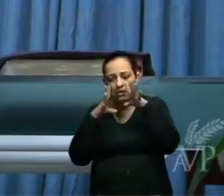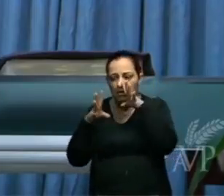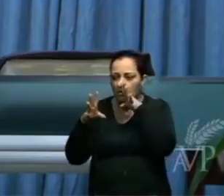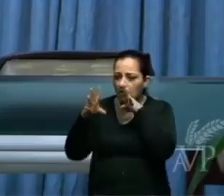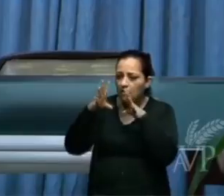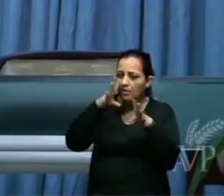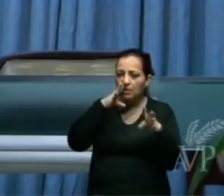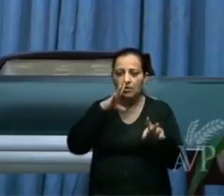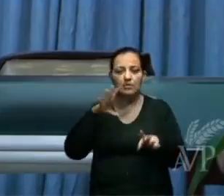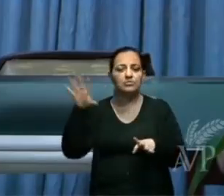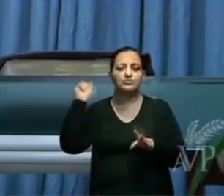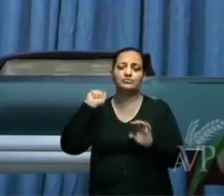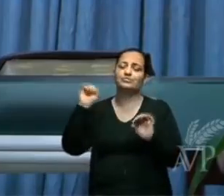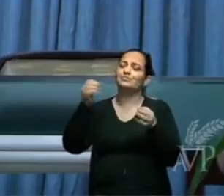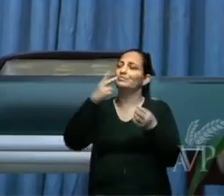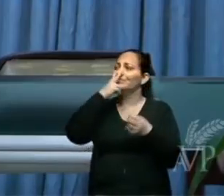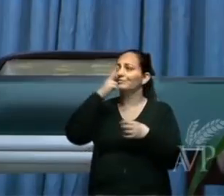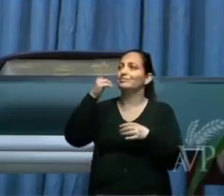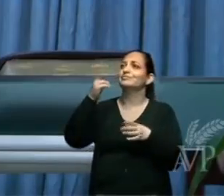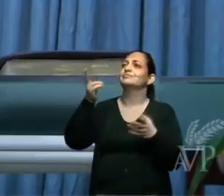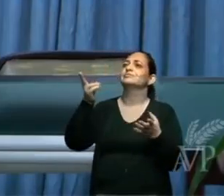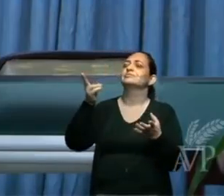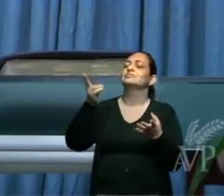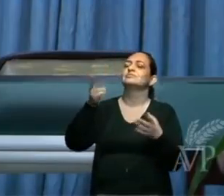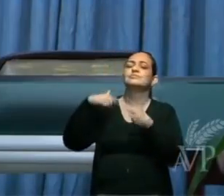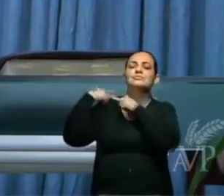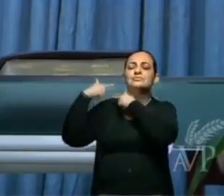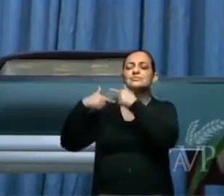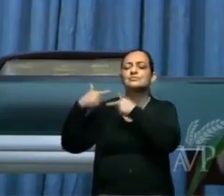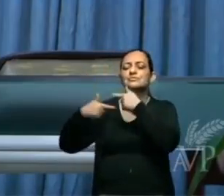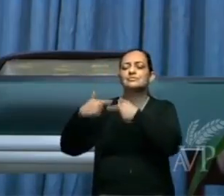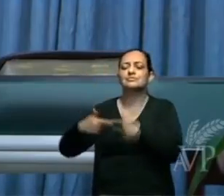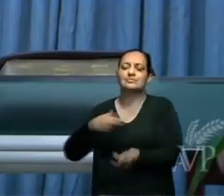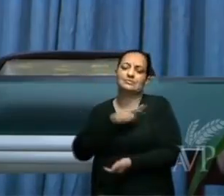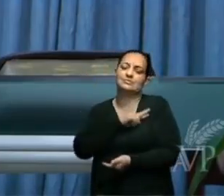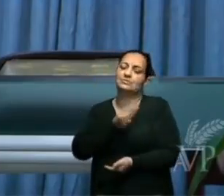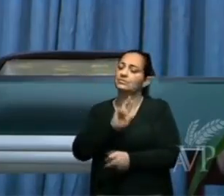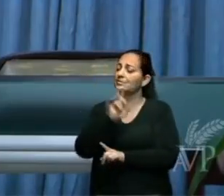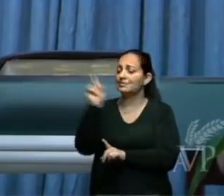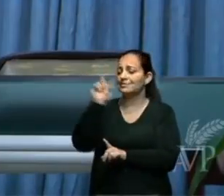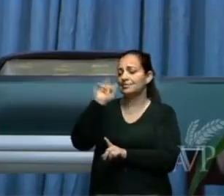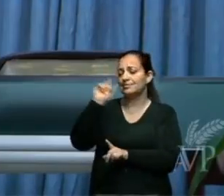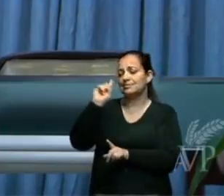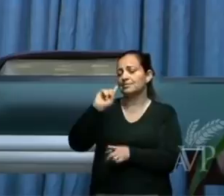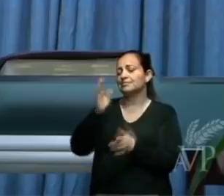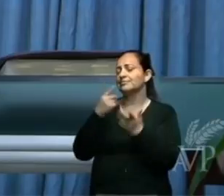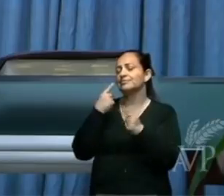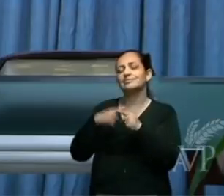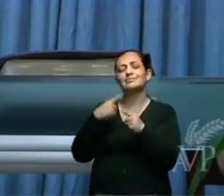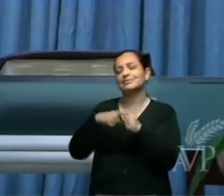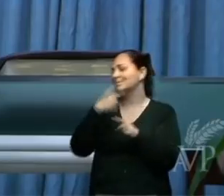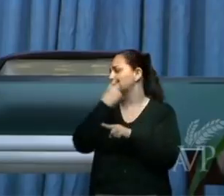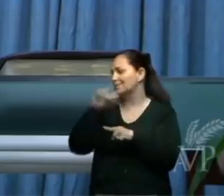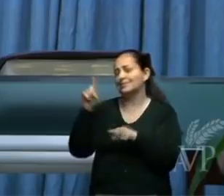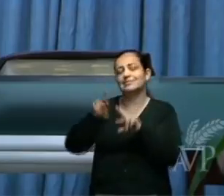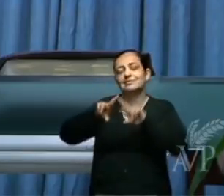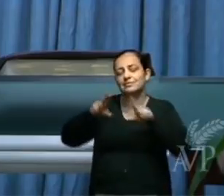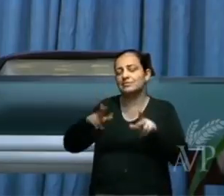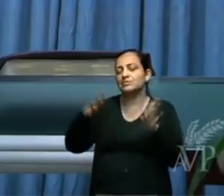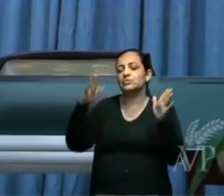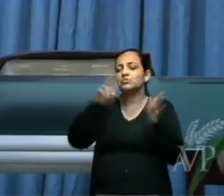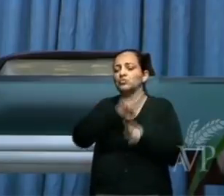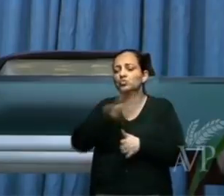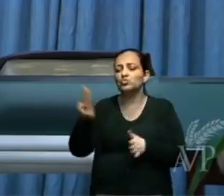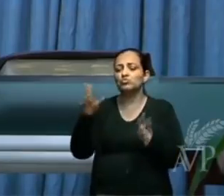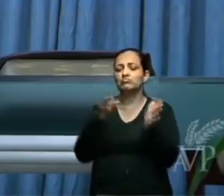voz como se fosse a voz da tradição religiosa porque não é em nome